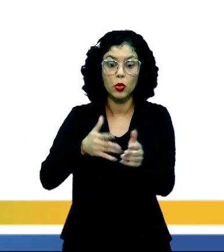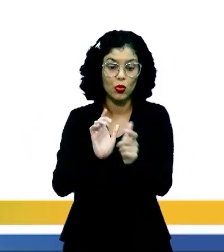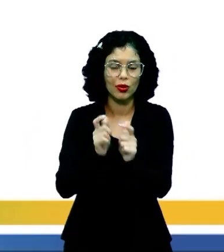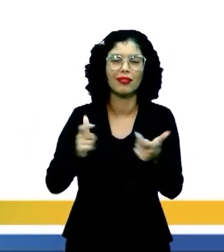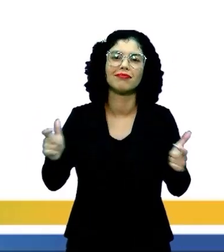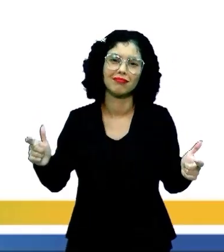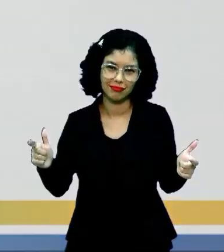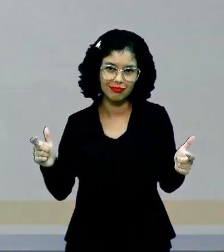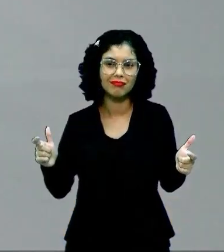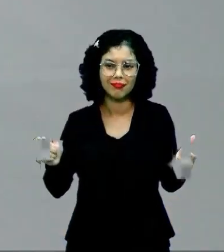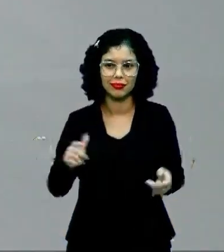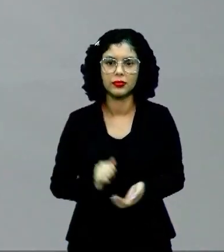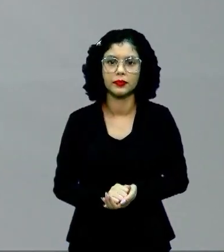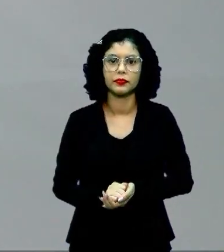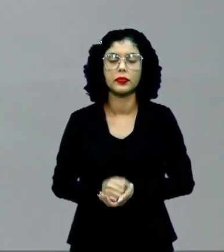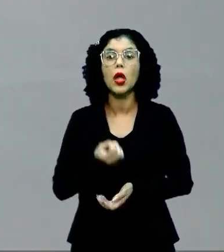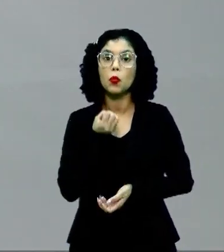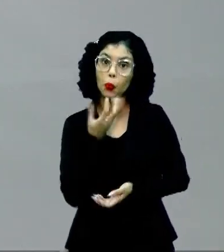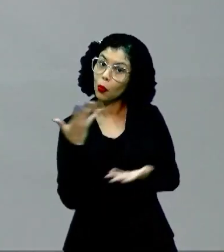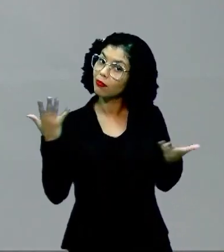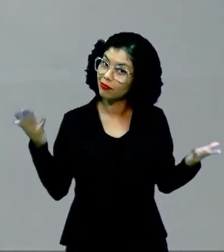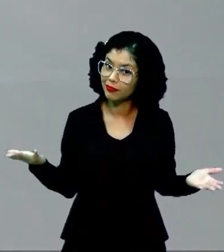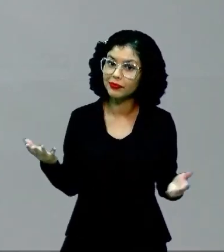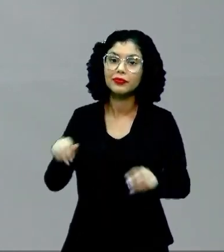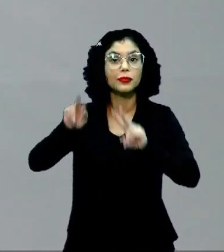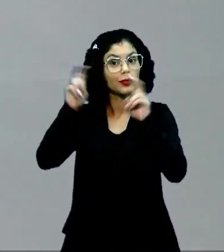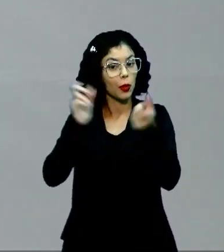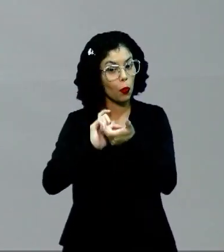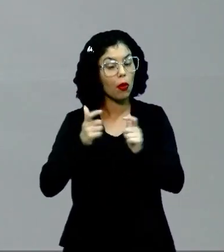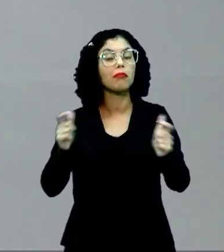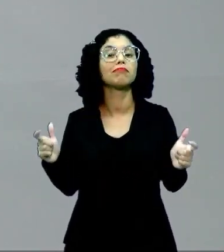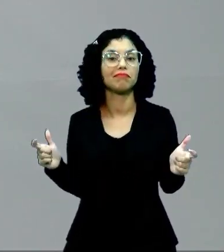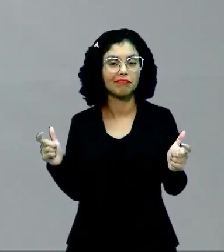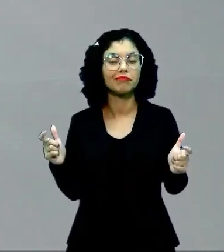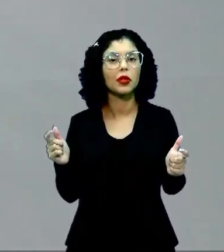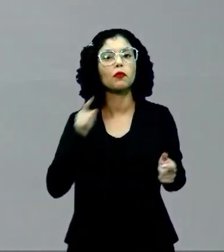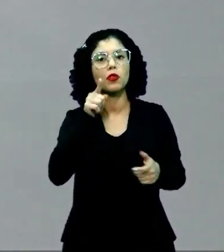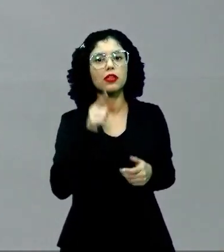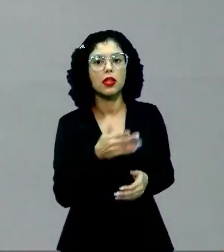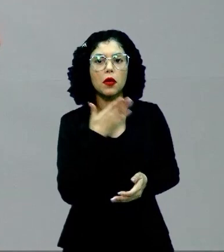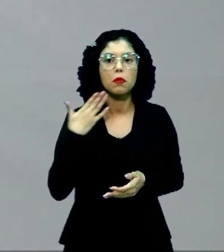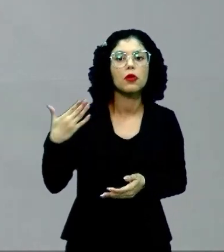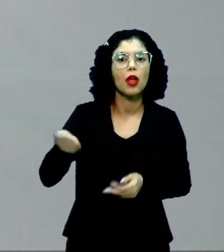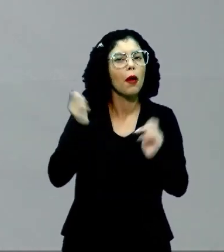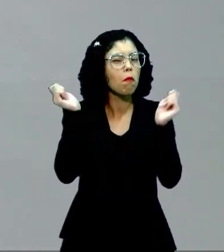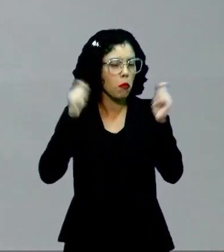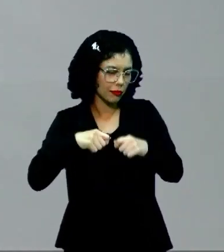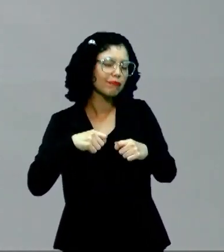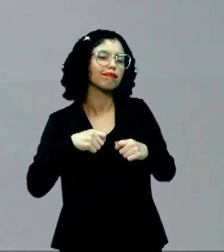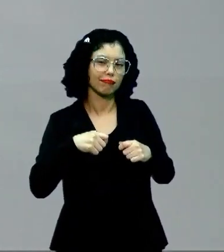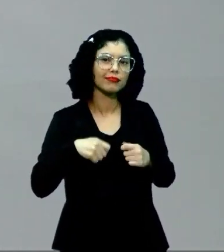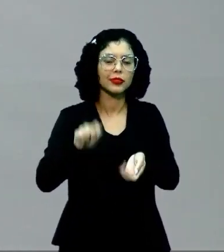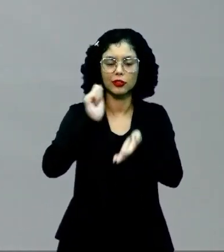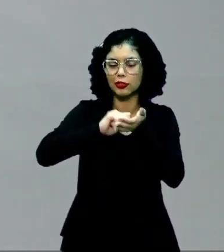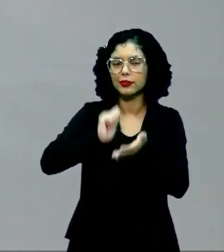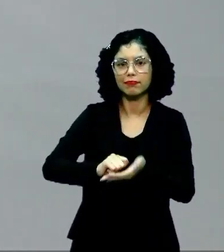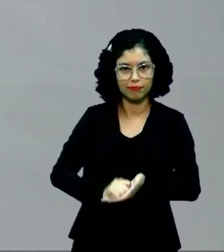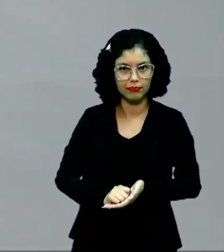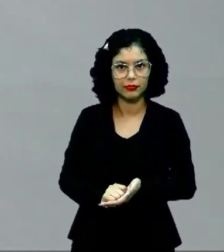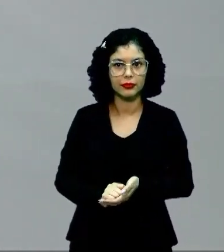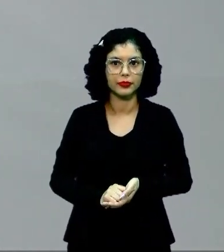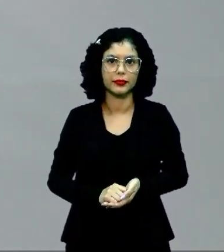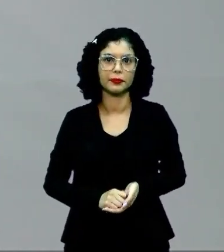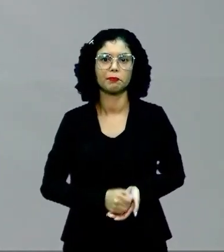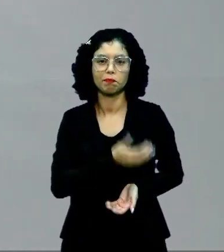amplo. E isso é bom, né? Um tema amplo vai deixar você com mais possibilidades de escrita.